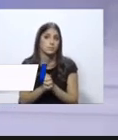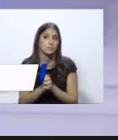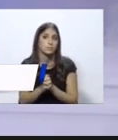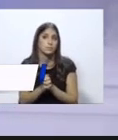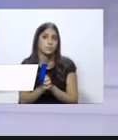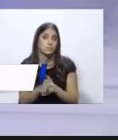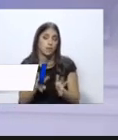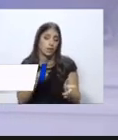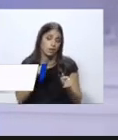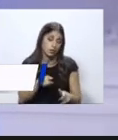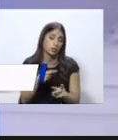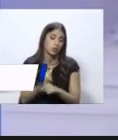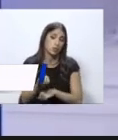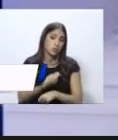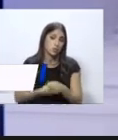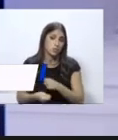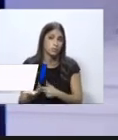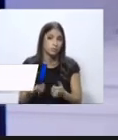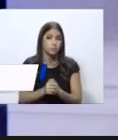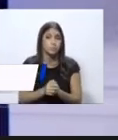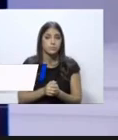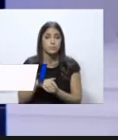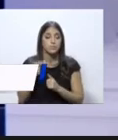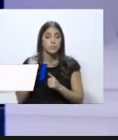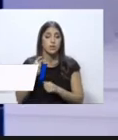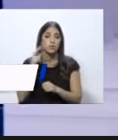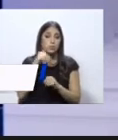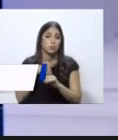um bom negócio e mais 2 jogadores